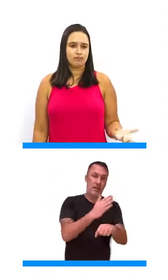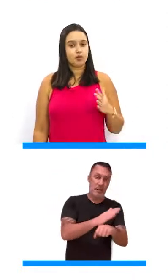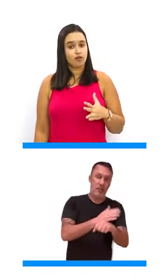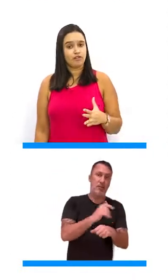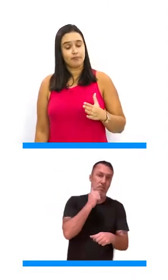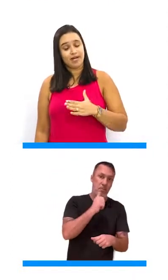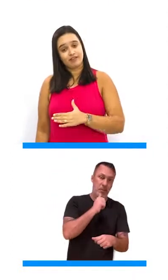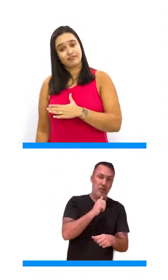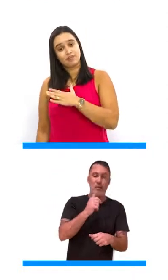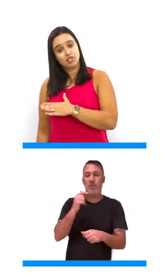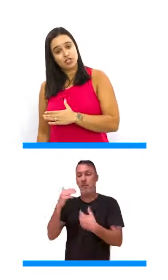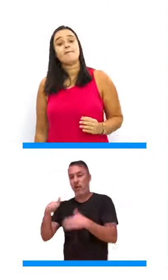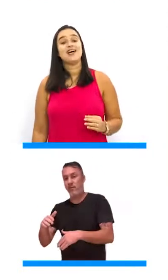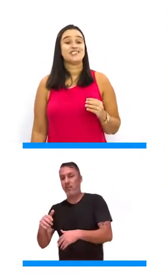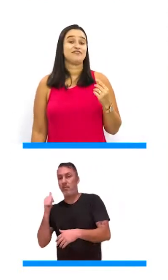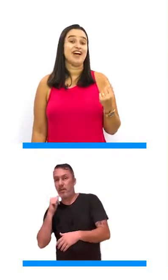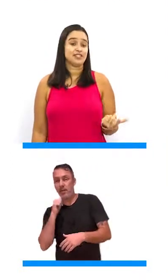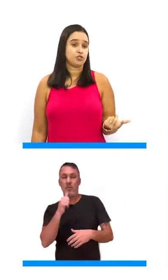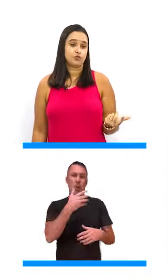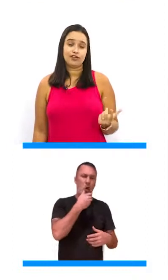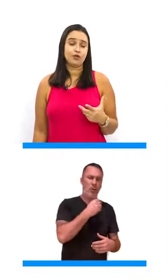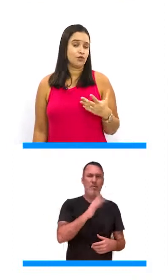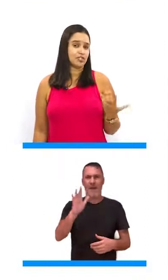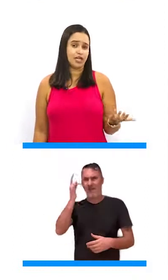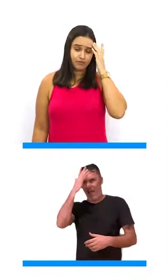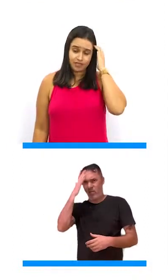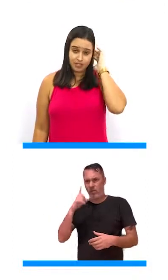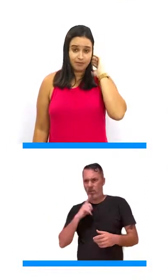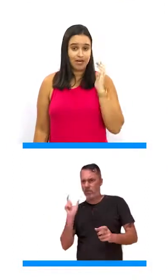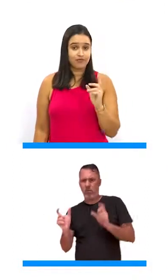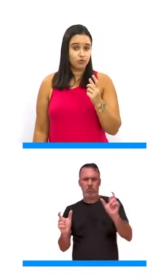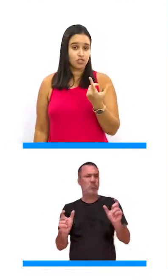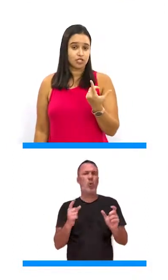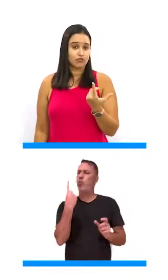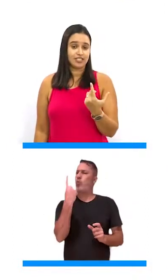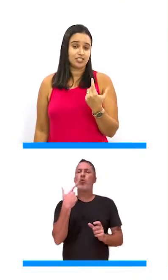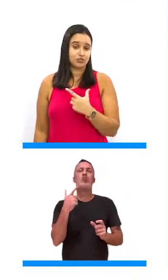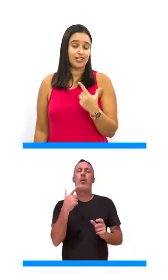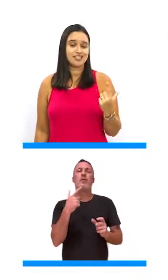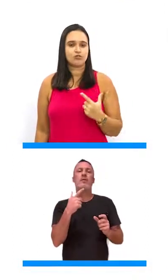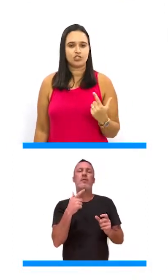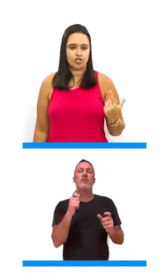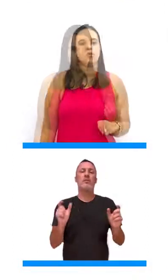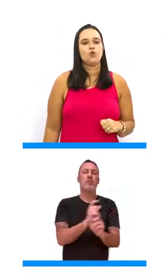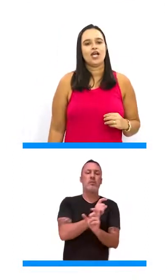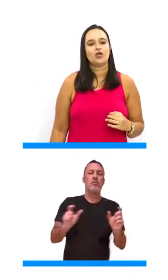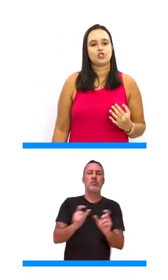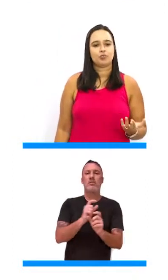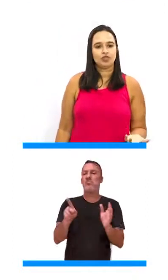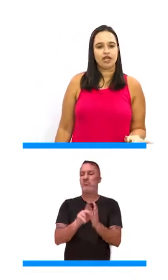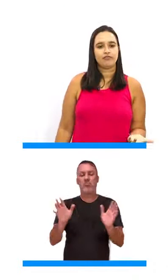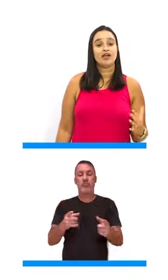masculina. Prova é uma palavra feminina. Mas fácil não vai concordar, vai ser uma palavra única, não vai ter flexão de gênero. O